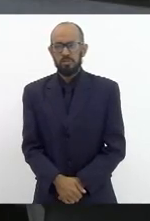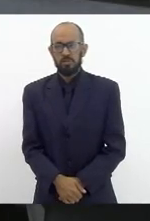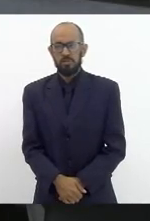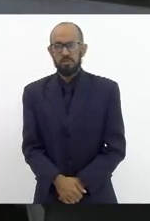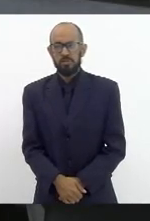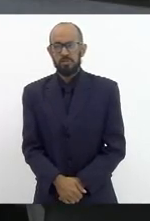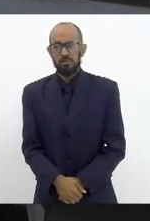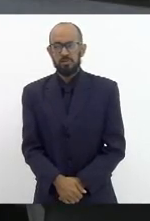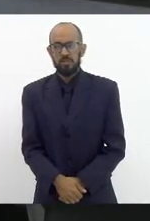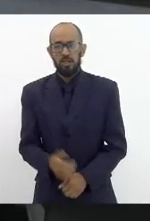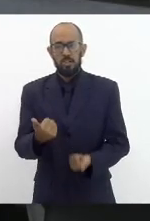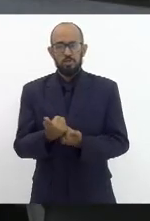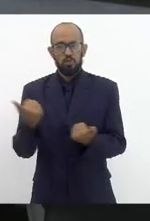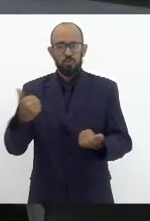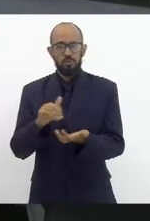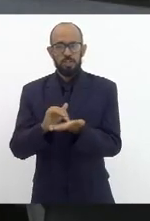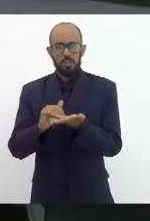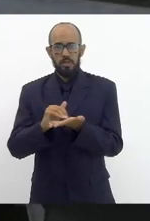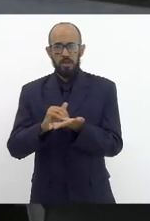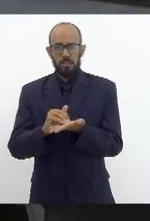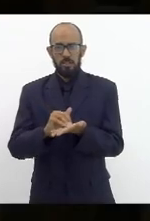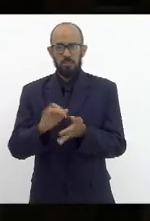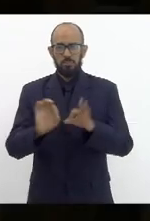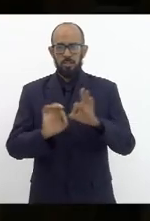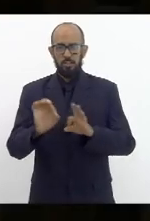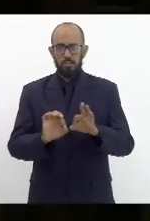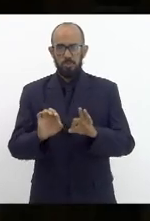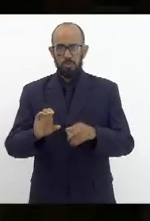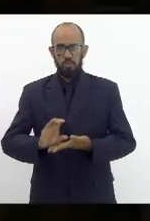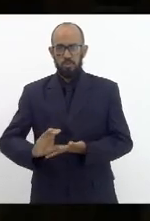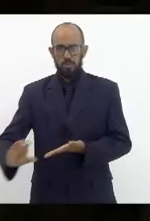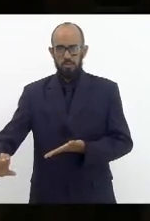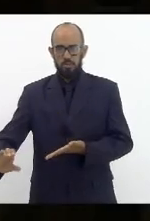A Subsecretaria de Planejamento e Orçamento.